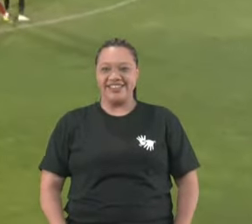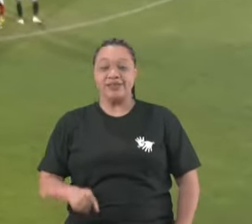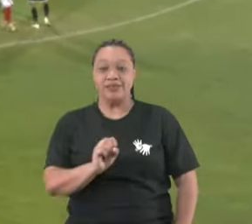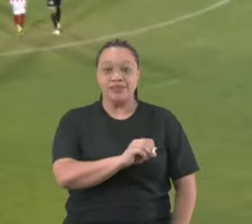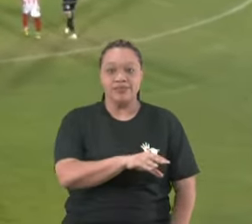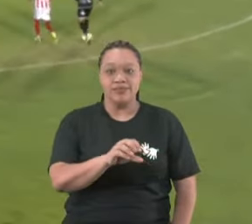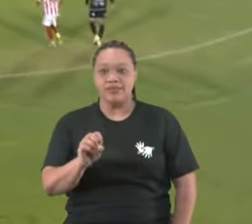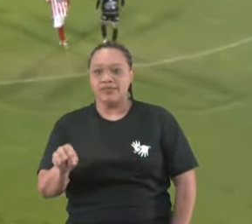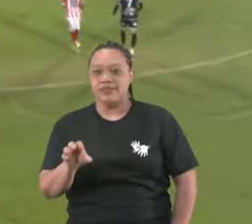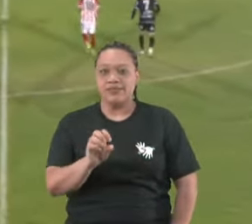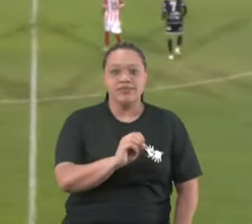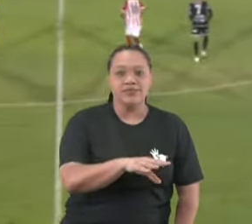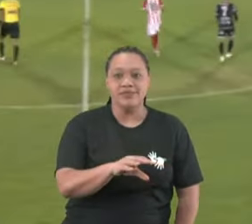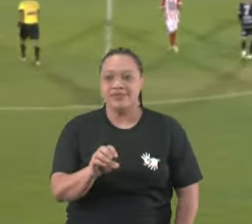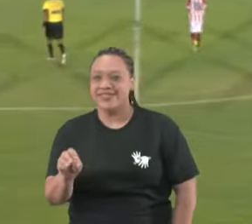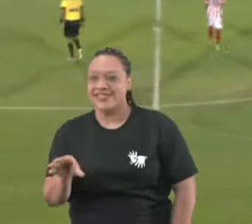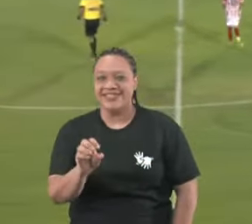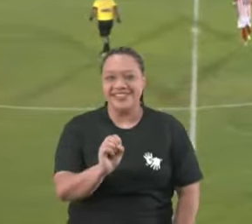Será frequentador, hein, Pelé?